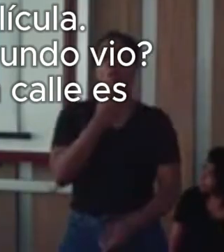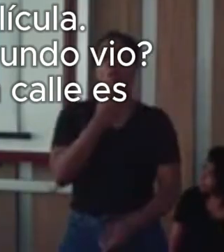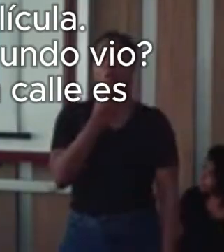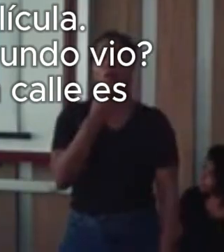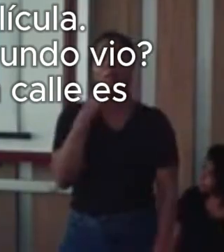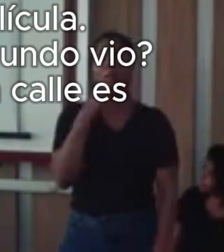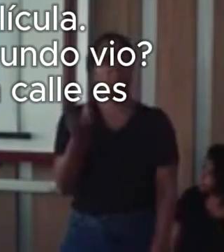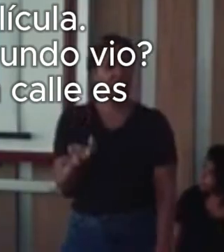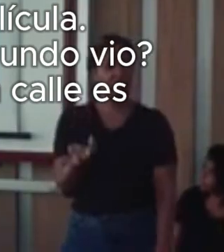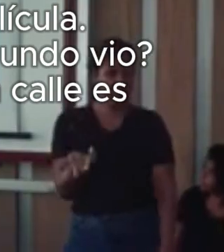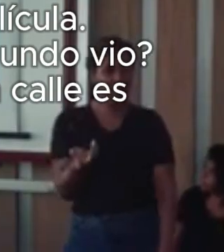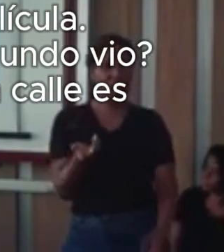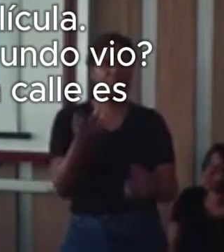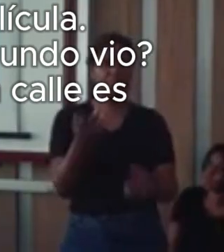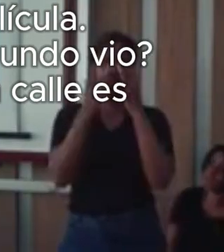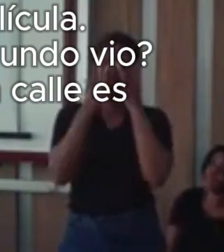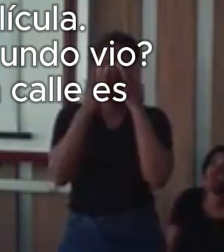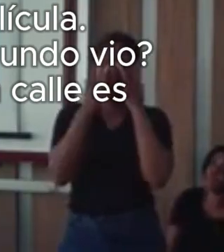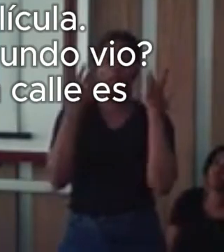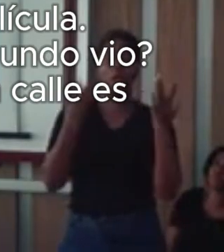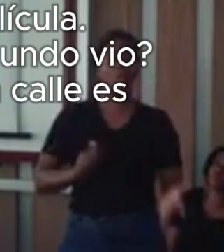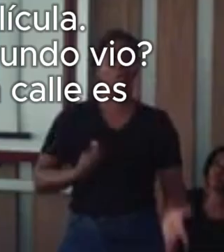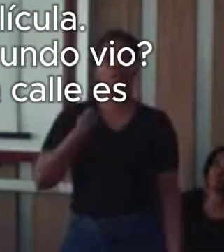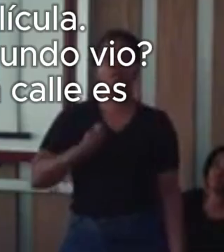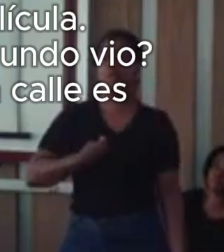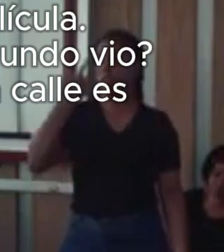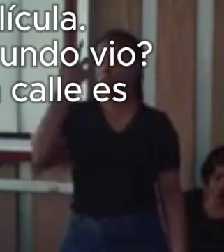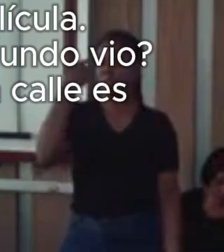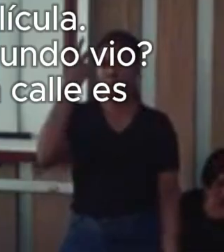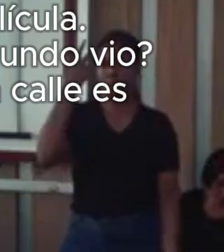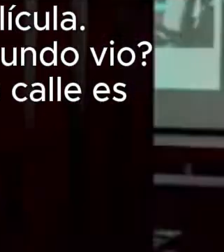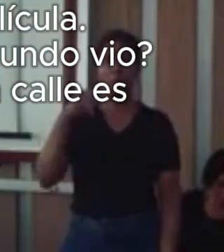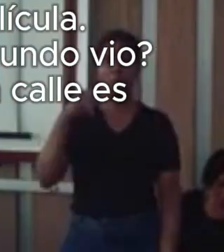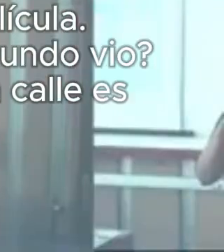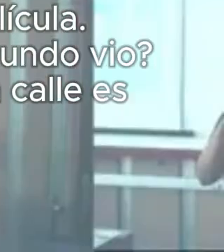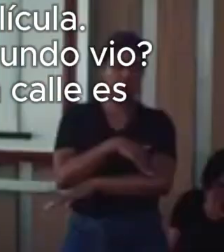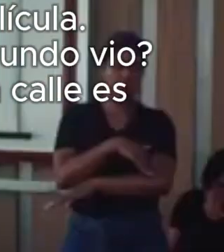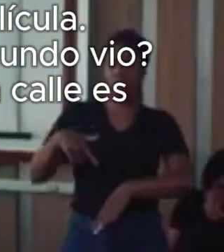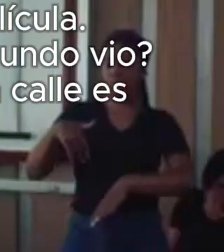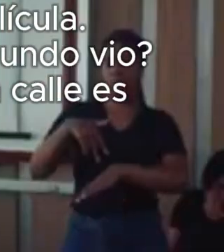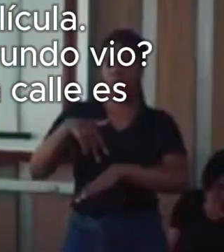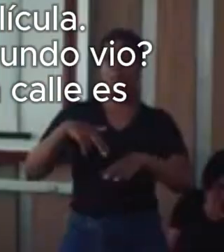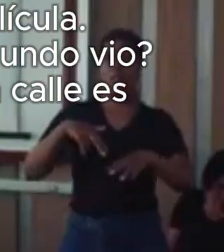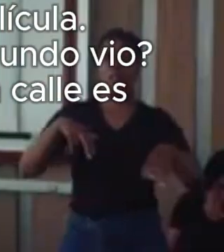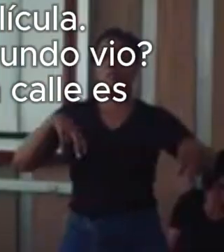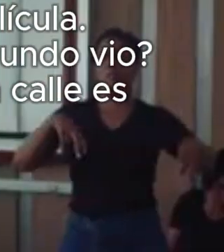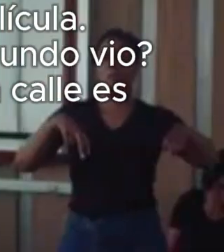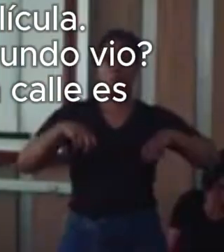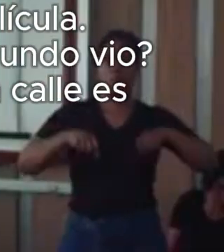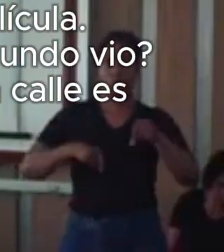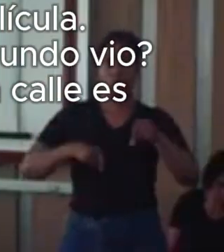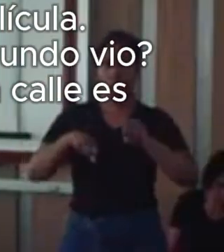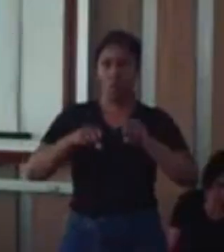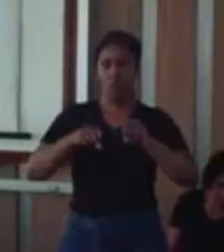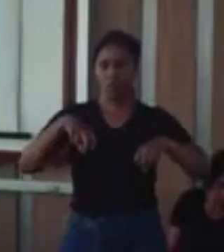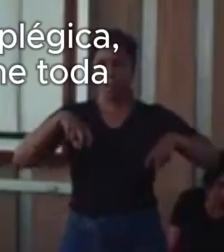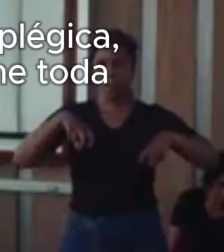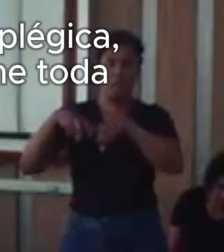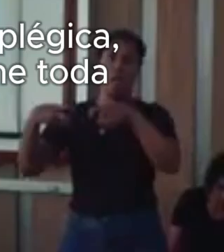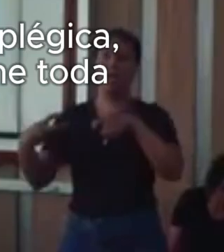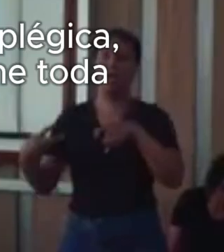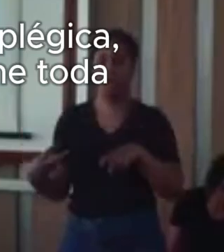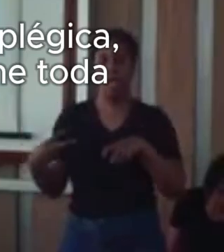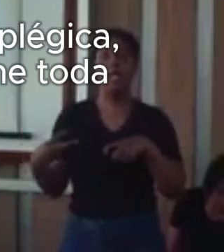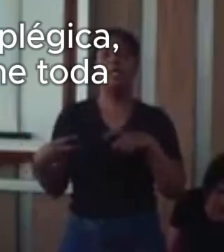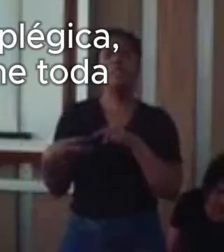era um rapaz que tinha lá a sua vida normal, um dia ele está atravessando a rua e é atropelado por uma moto. E, de repente, toda a vida